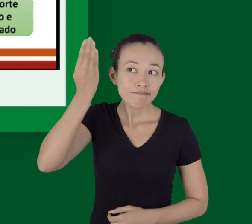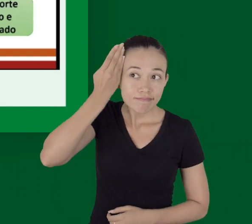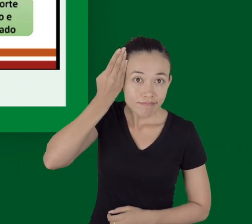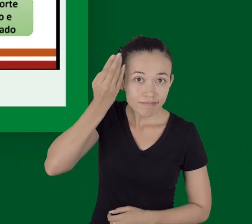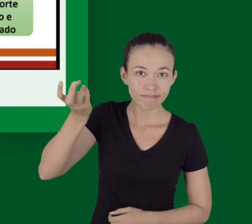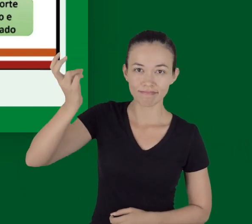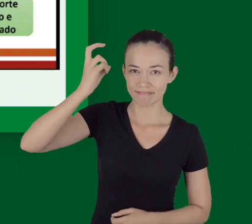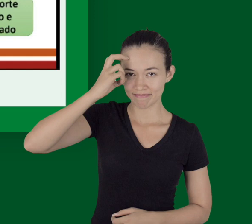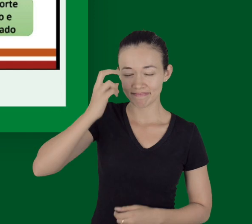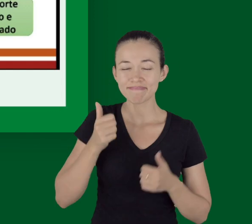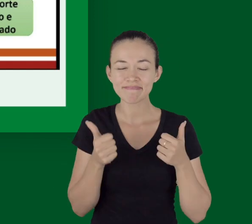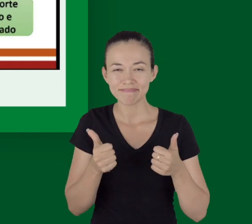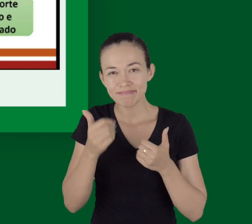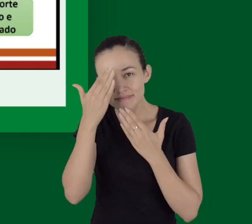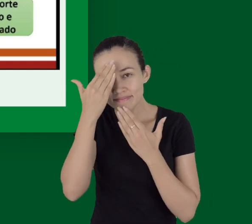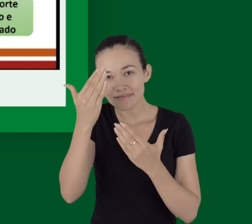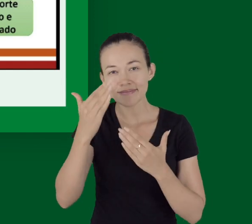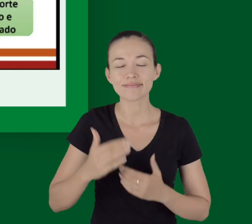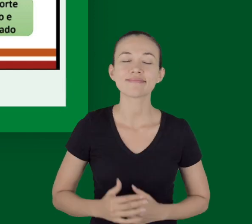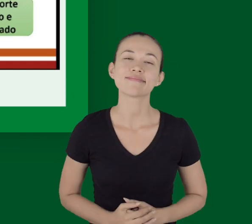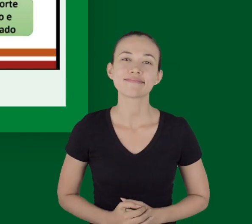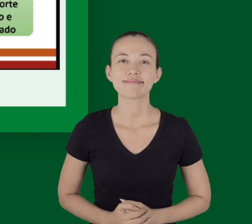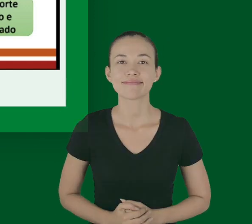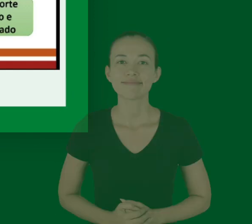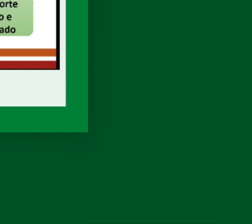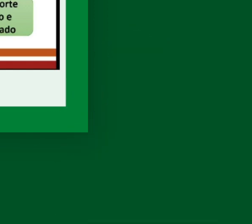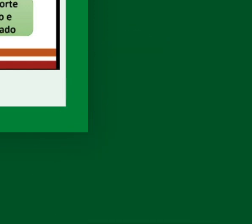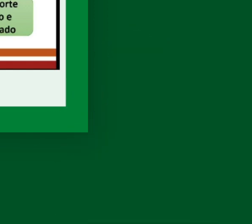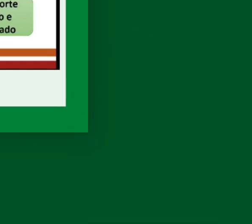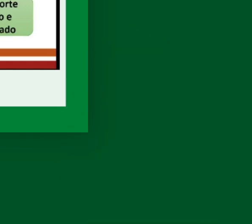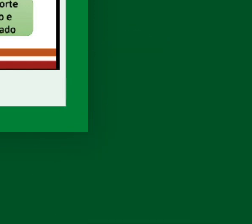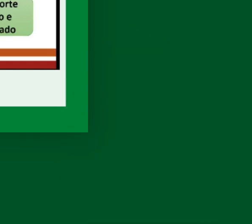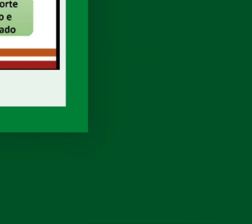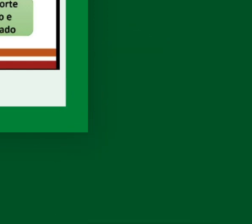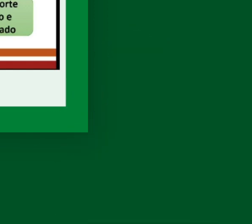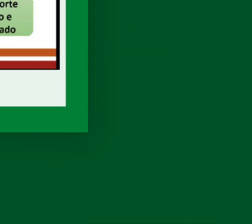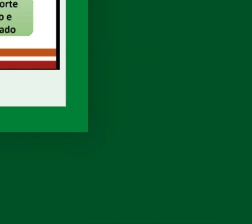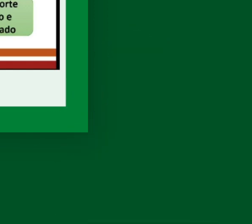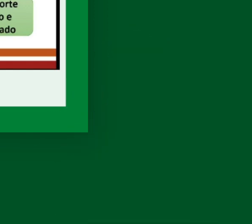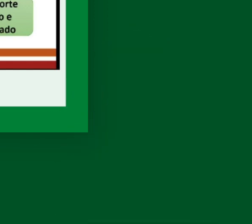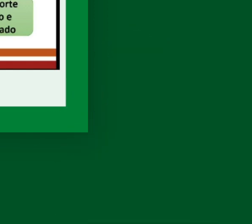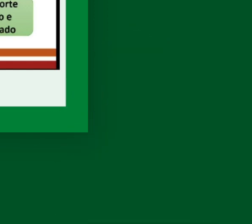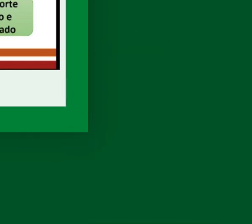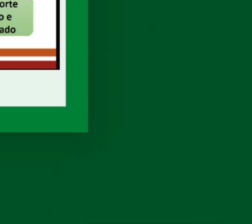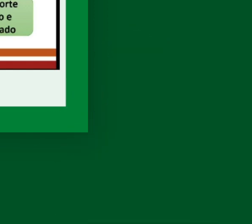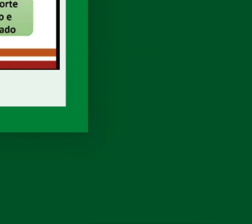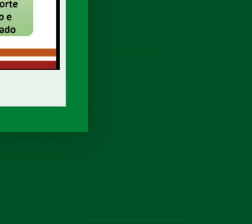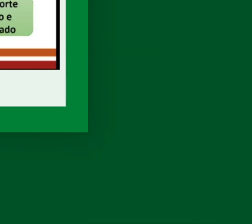São as principais considerações aí em relação ao TCM. Muito obrigada.